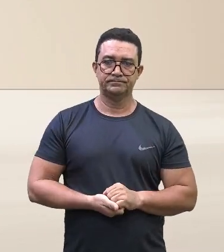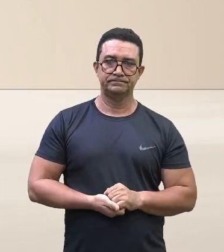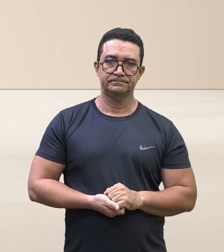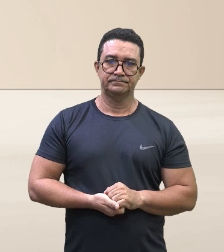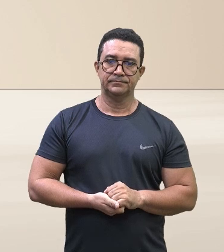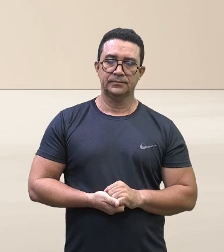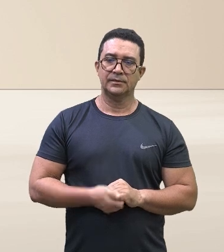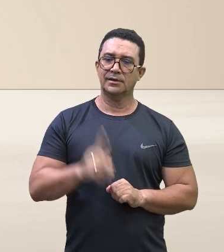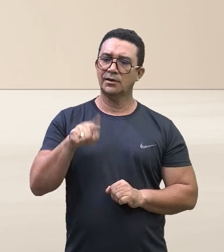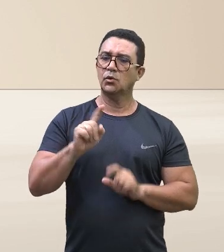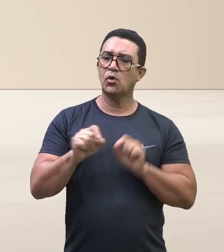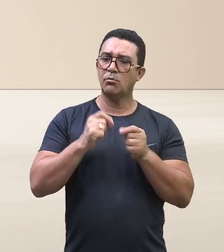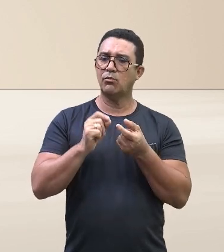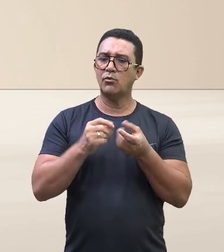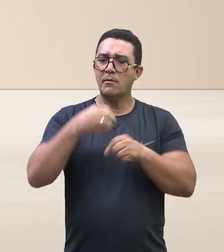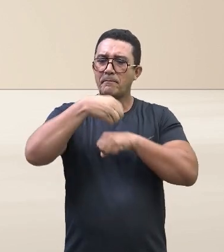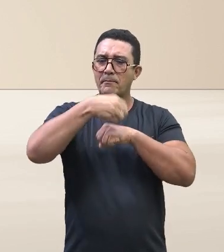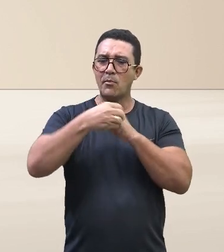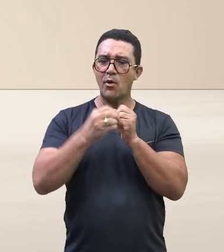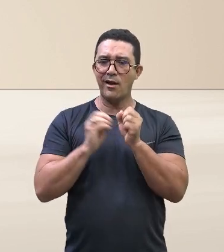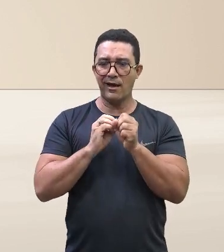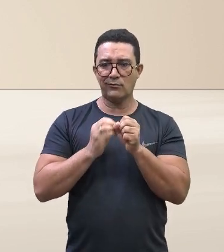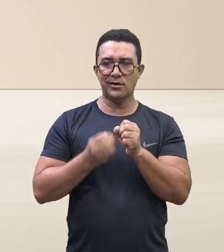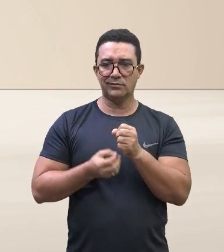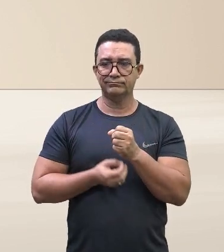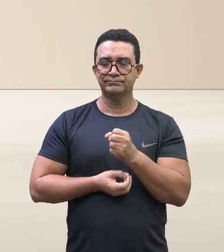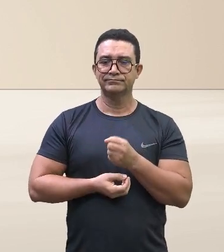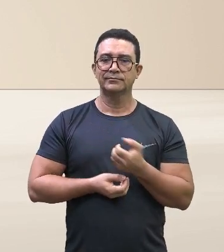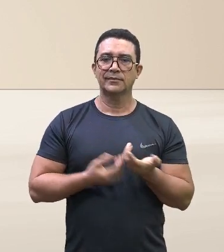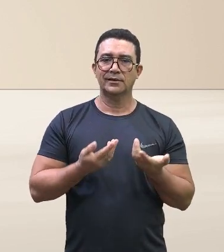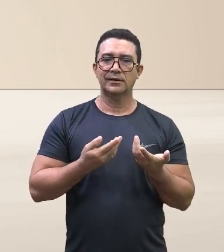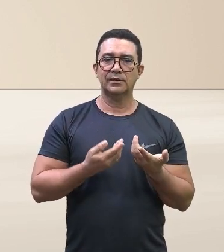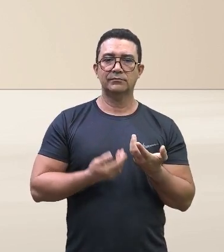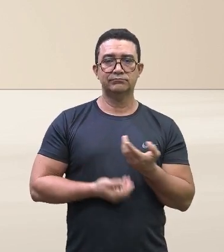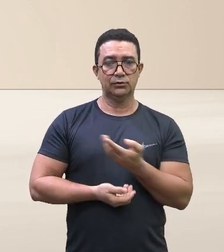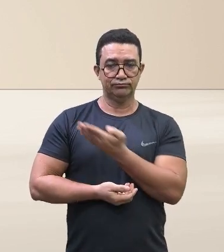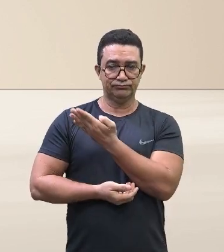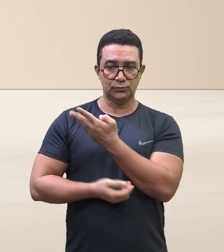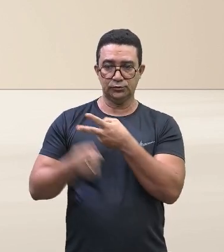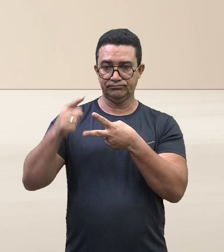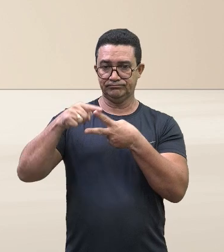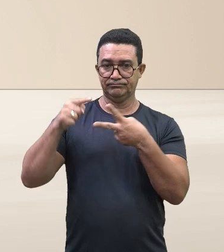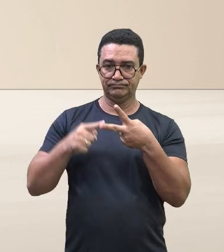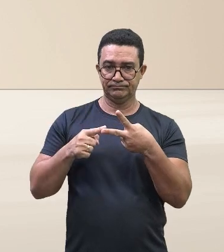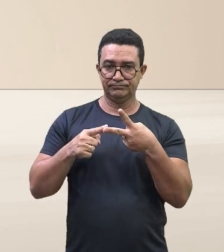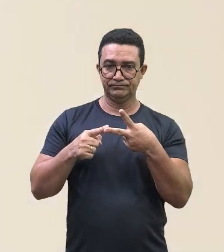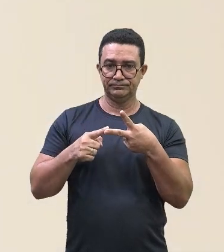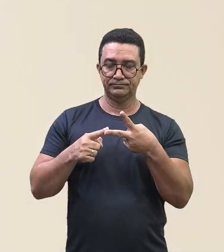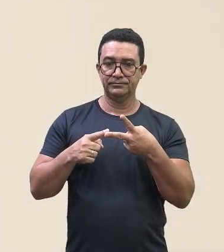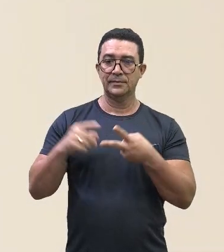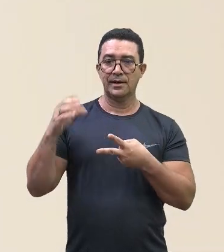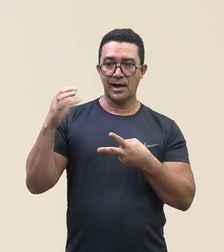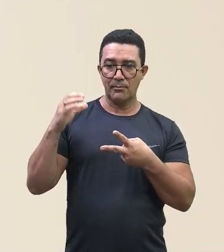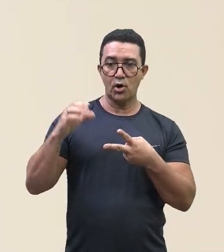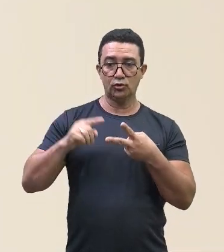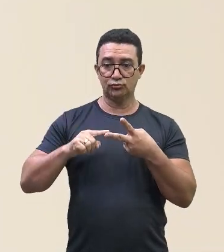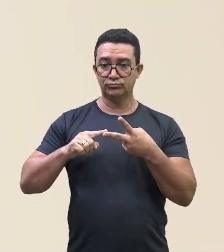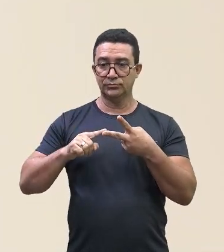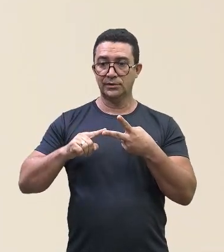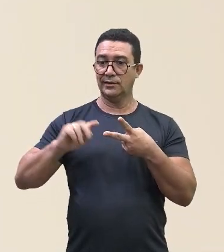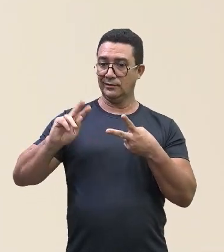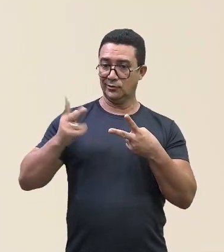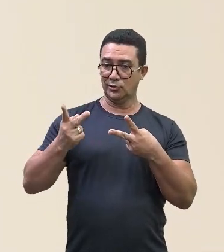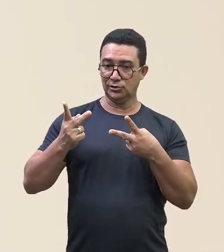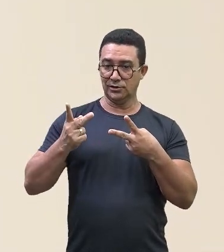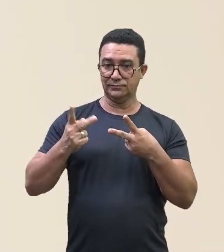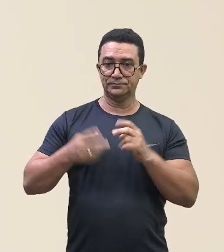hidrocarbonetos, que são moléculas constituídas principalmente de carbono e hidrogênio, ok? Então,